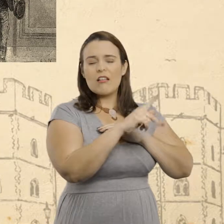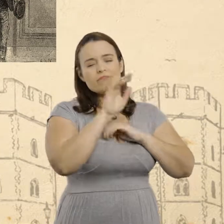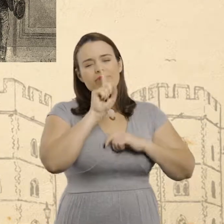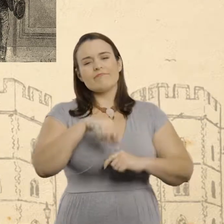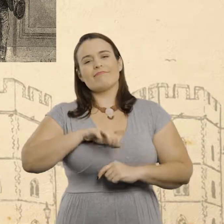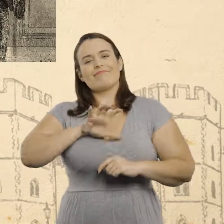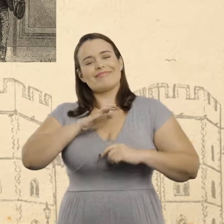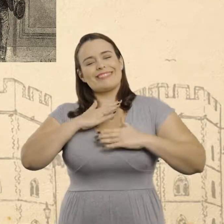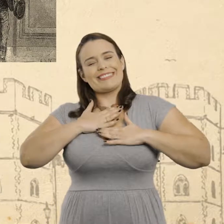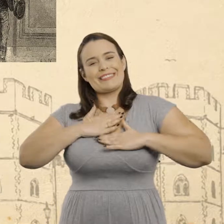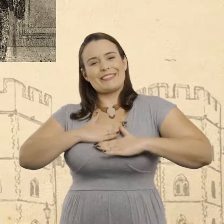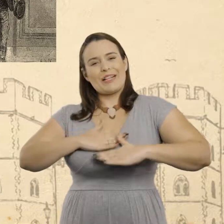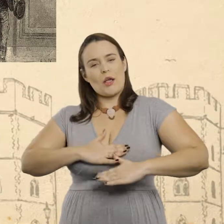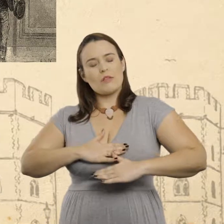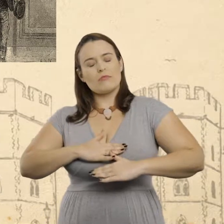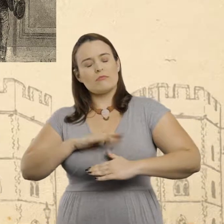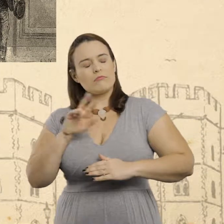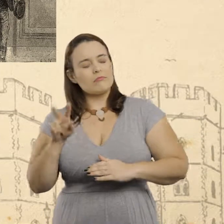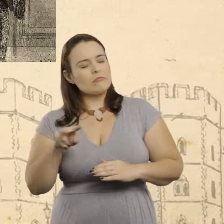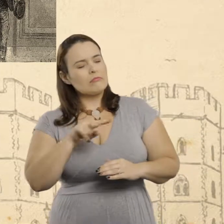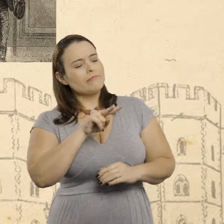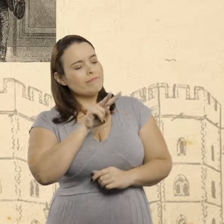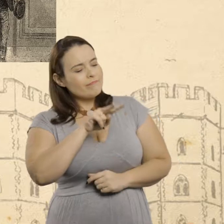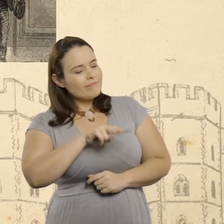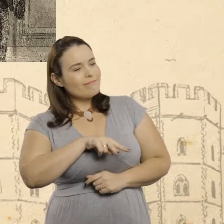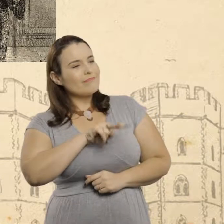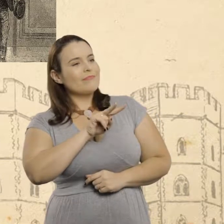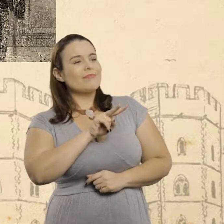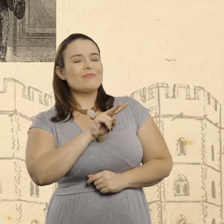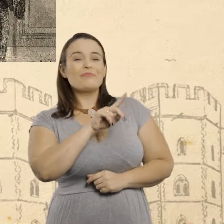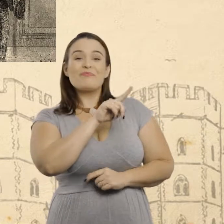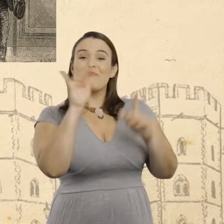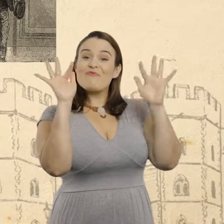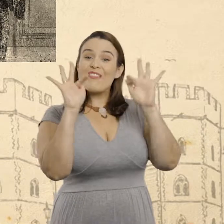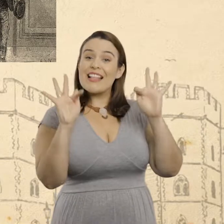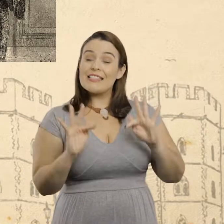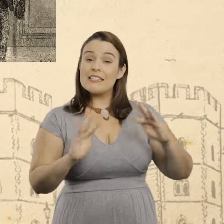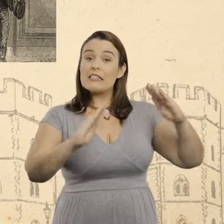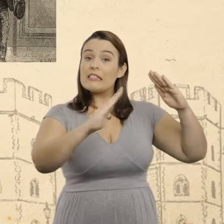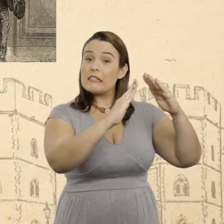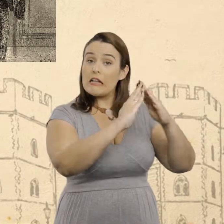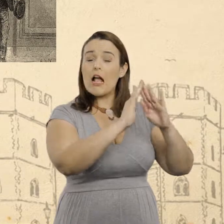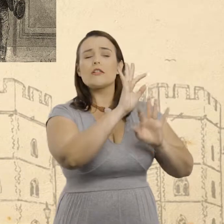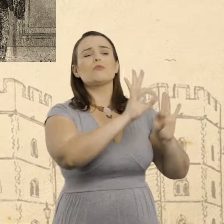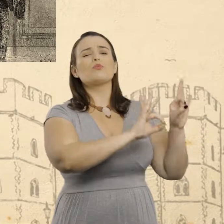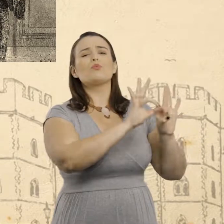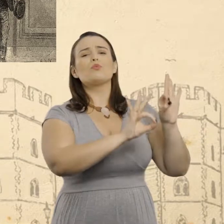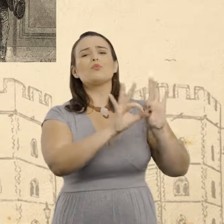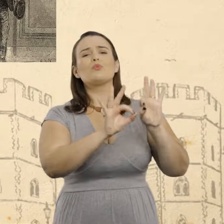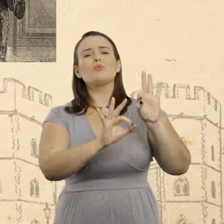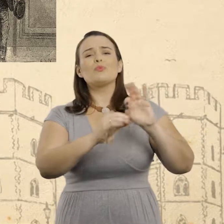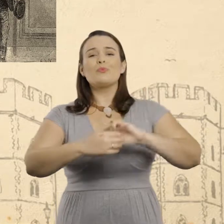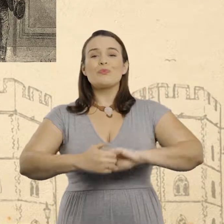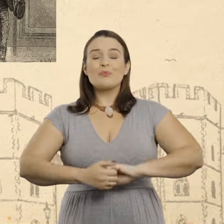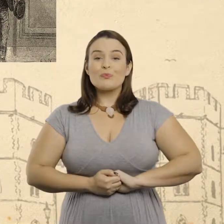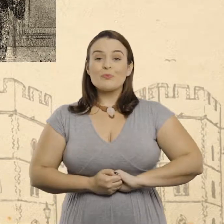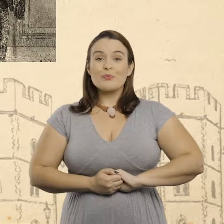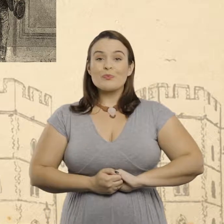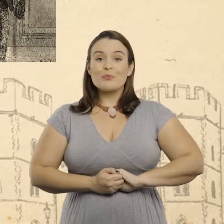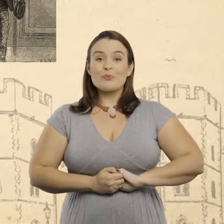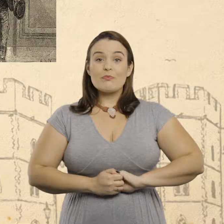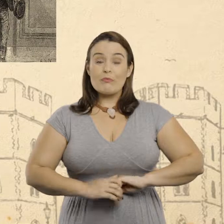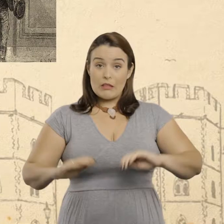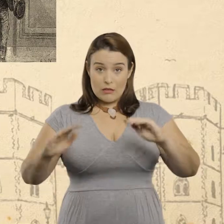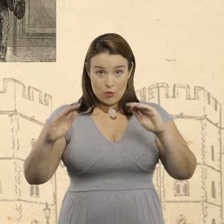poderia ser assim. Passepartout começou a observar a casa de Phileas Fogg. Ficou feliz com o que encontrou, porque era uma casa